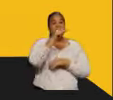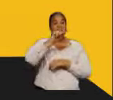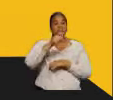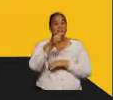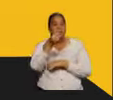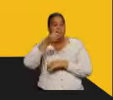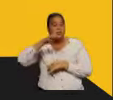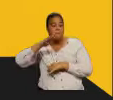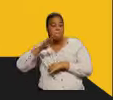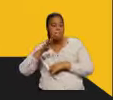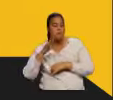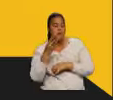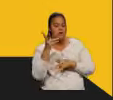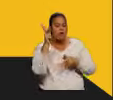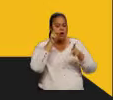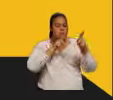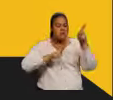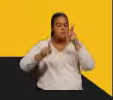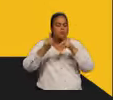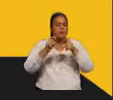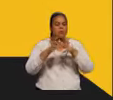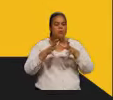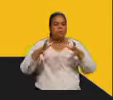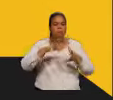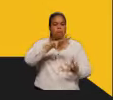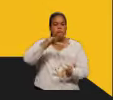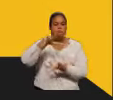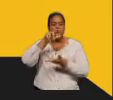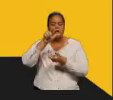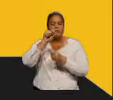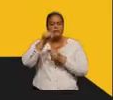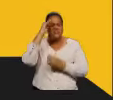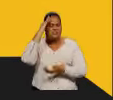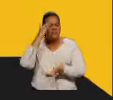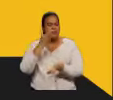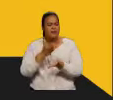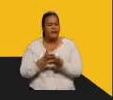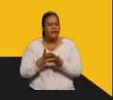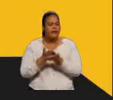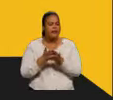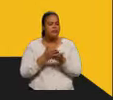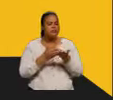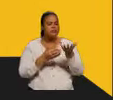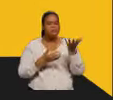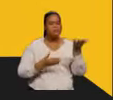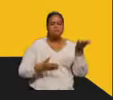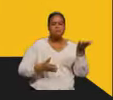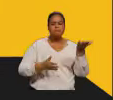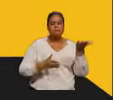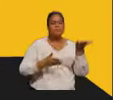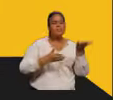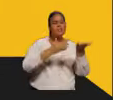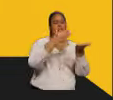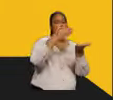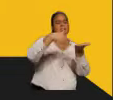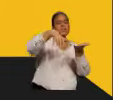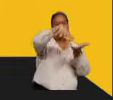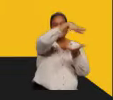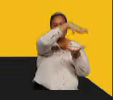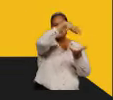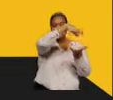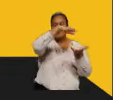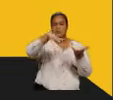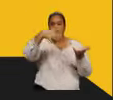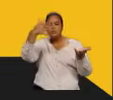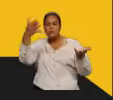milhões de habitantes você acredita que a relação entre a distribuição da população e